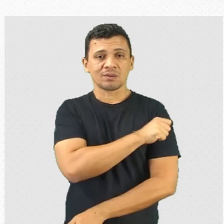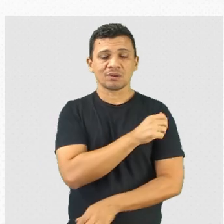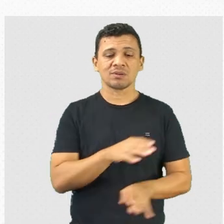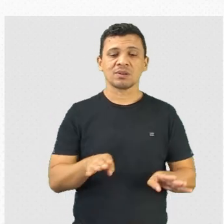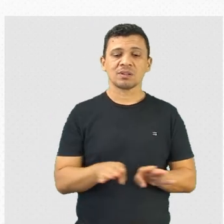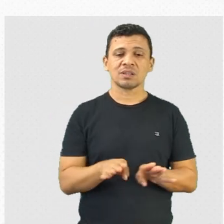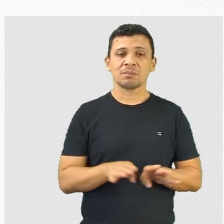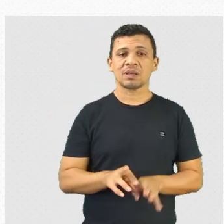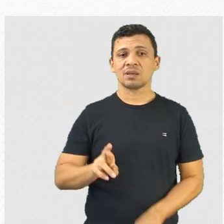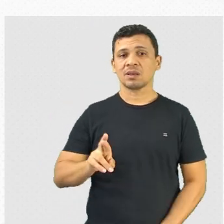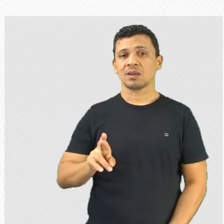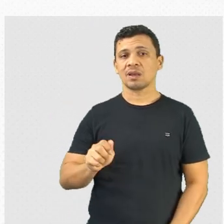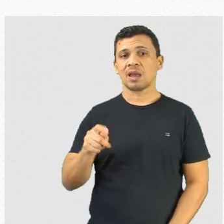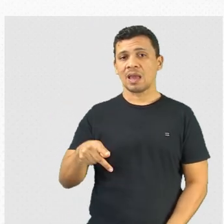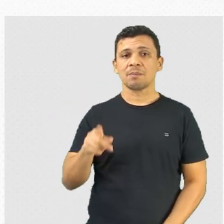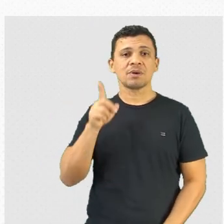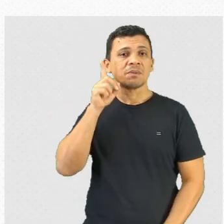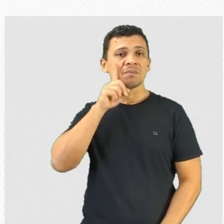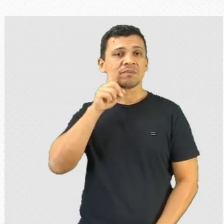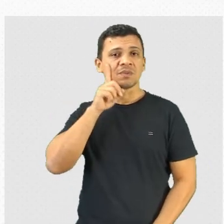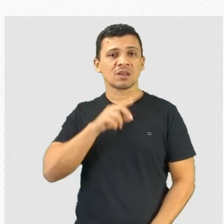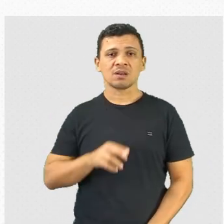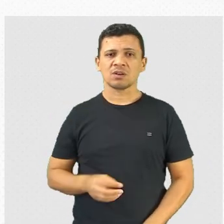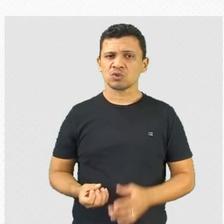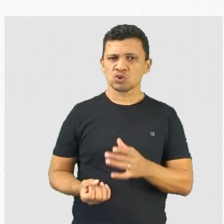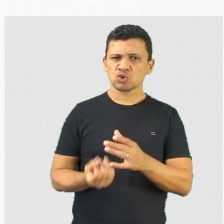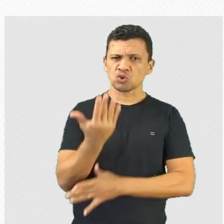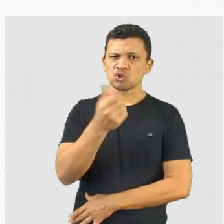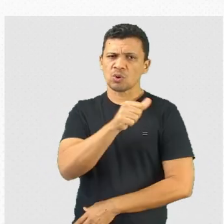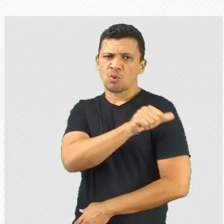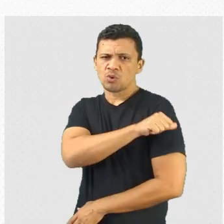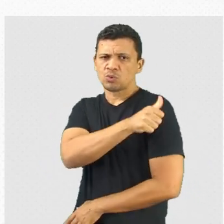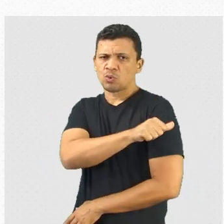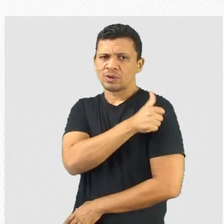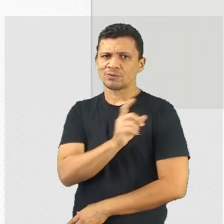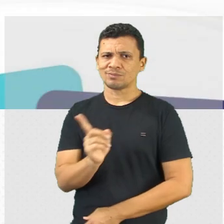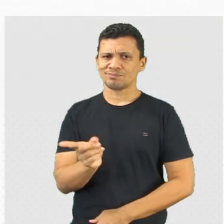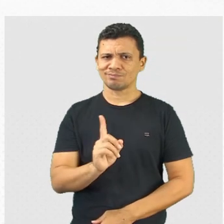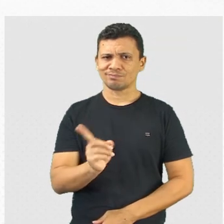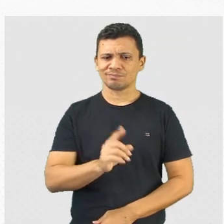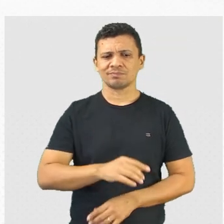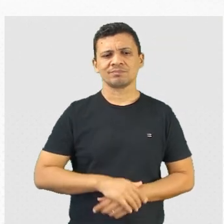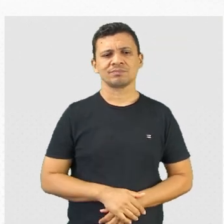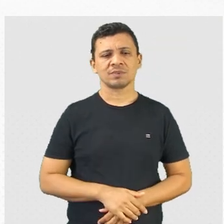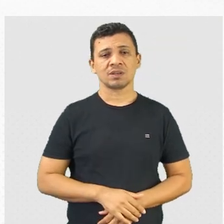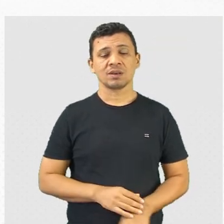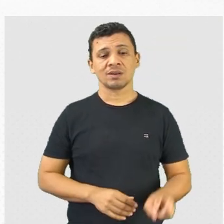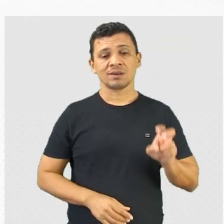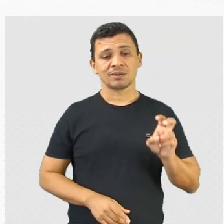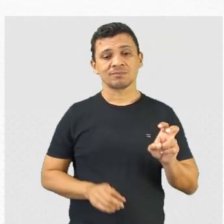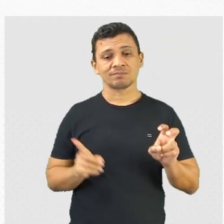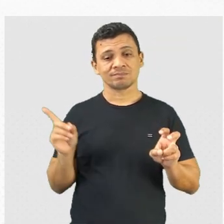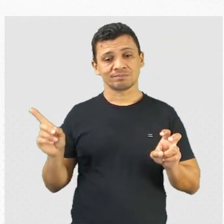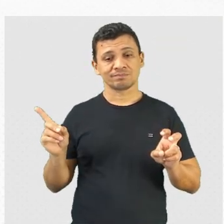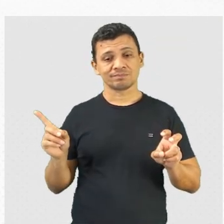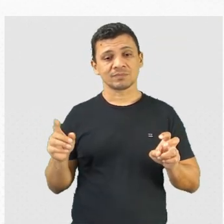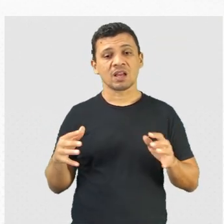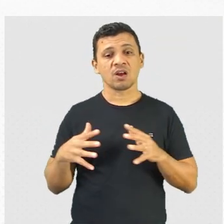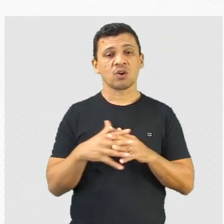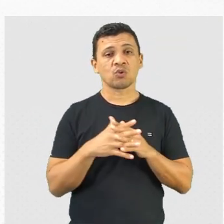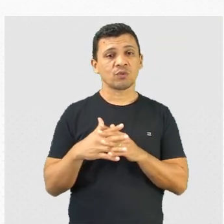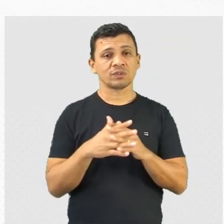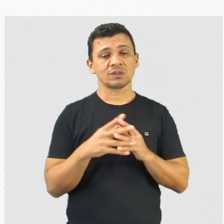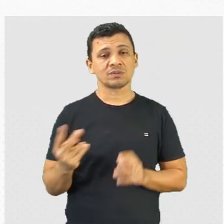são, obviamente, oriundas do Rio de Janeiro. Beleza? Então, quinto ponto, pessoal, nós temos aí conflitos